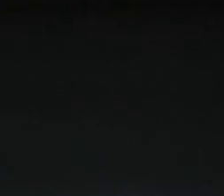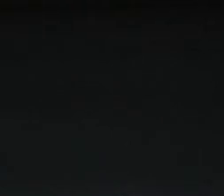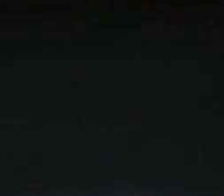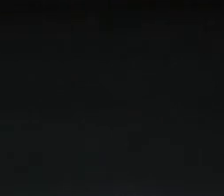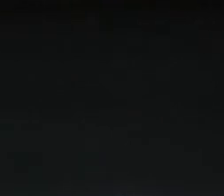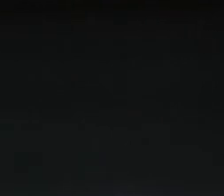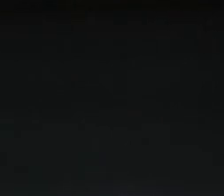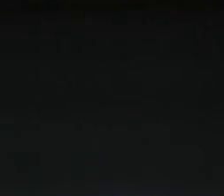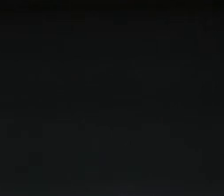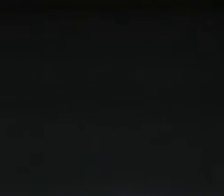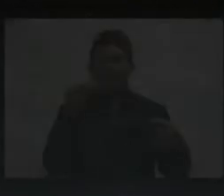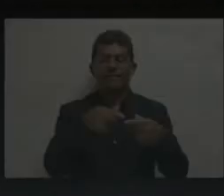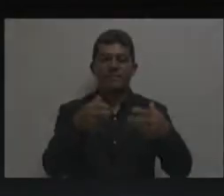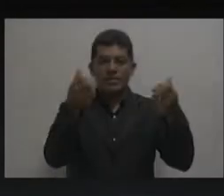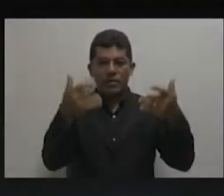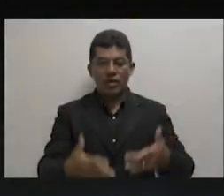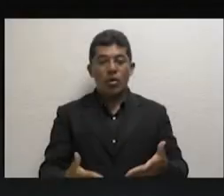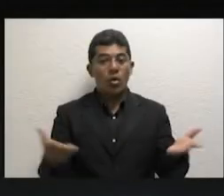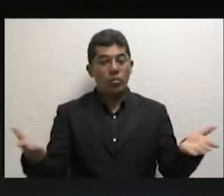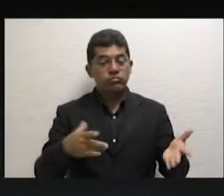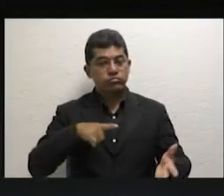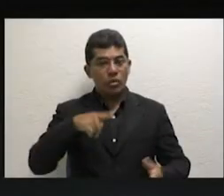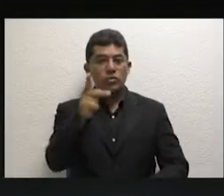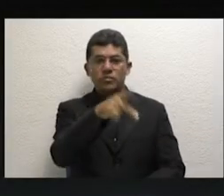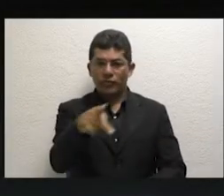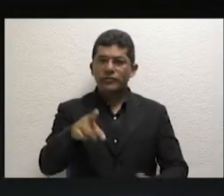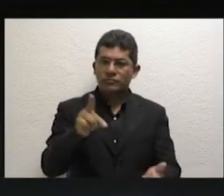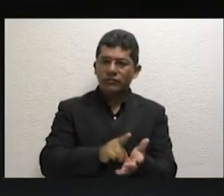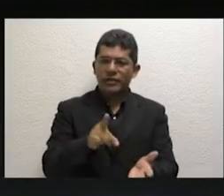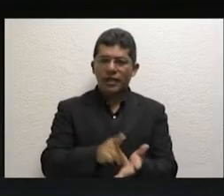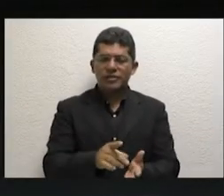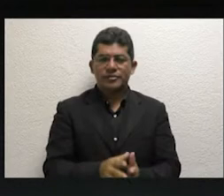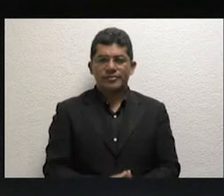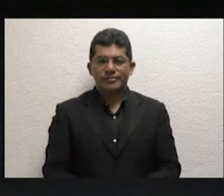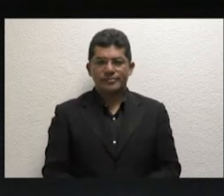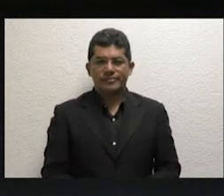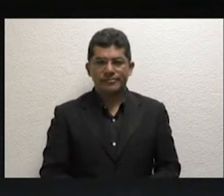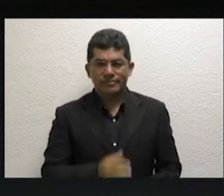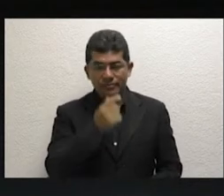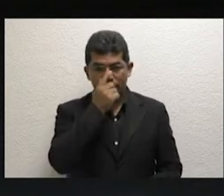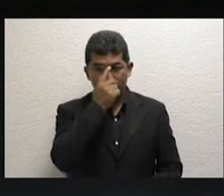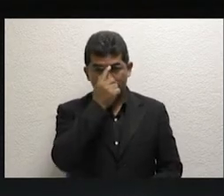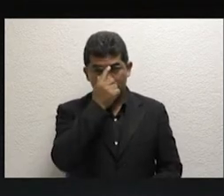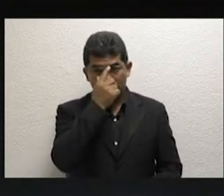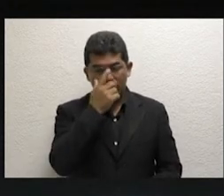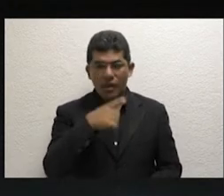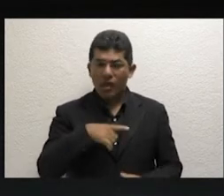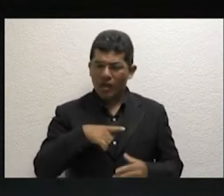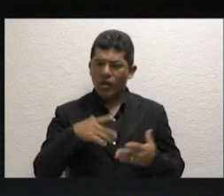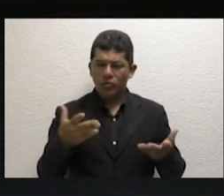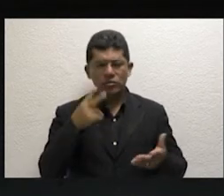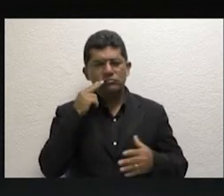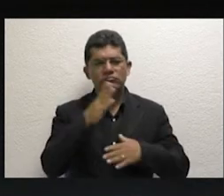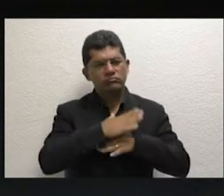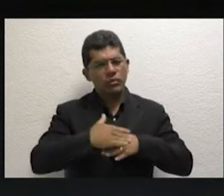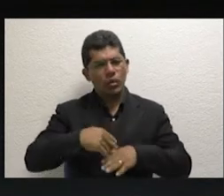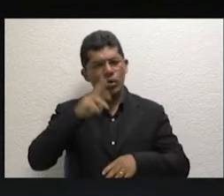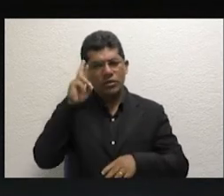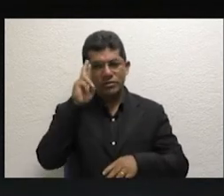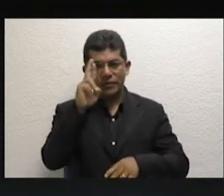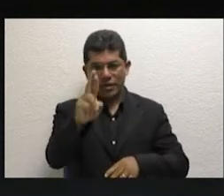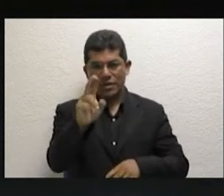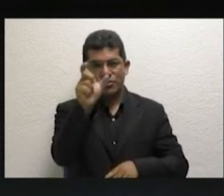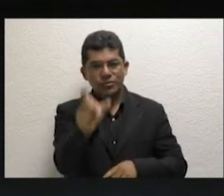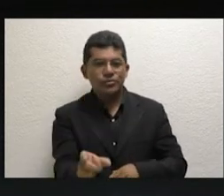que os professores que eu tenho um carinho de um respeito